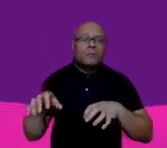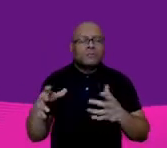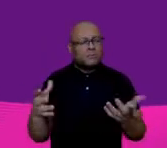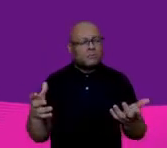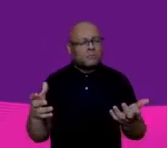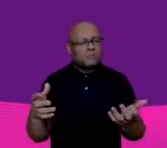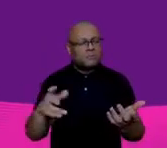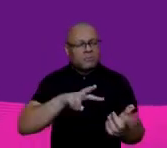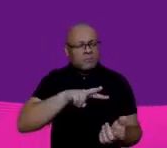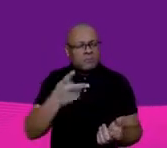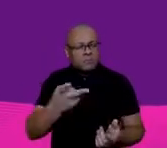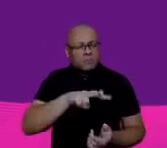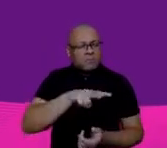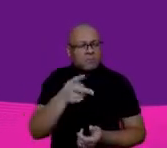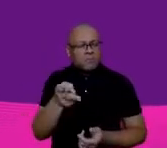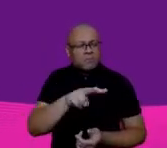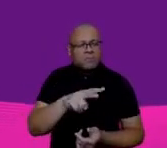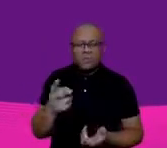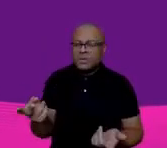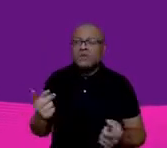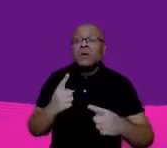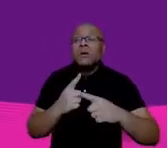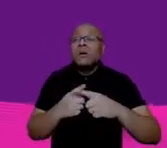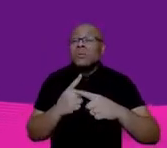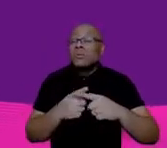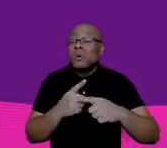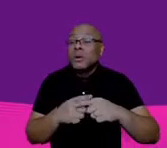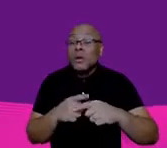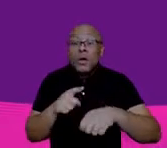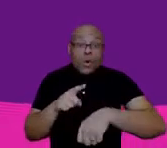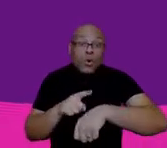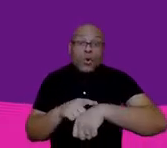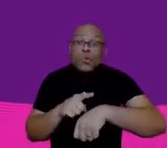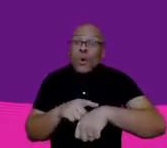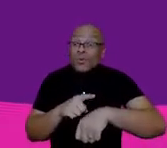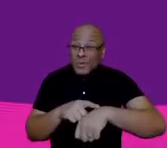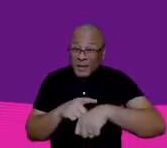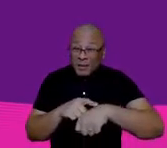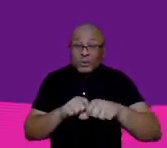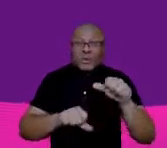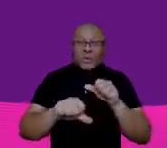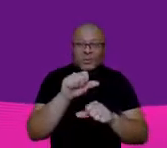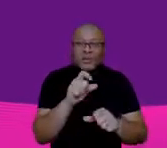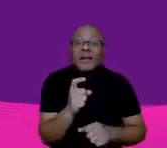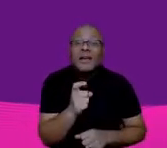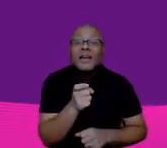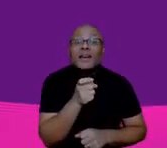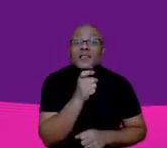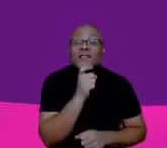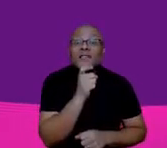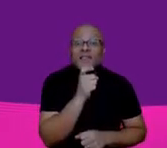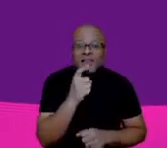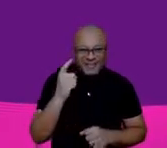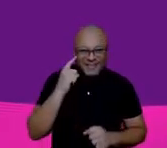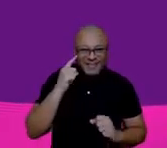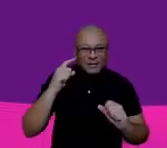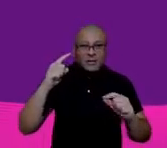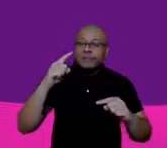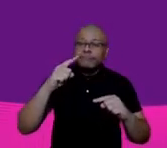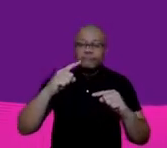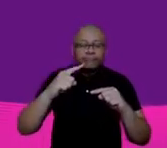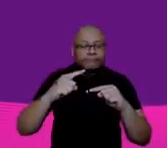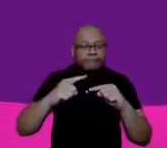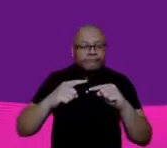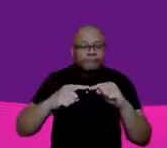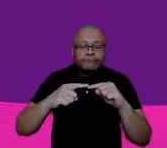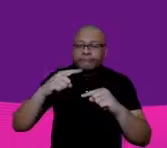lento. Isso porque a janela terapêutica, que aqui está em verde, foi encolhendo com o tempo, e ela vai encolhendo com os pacientes. Vejam